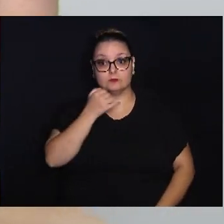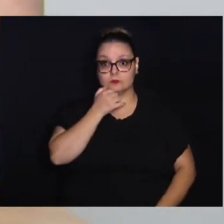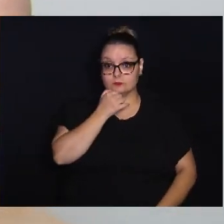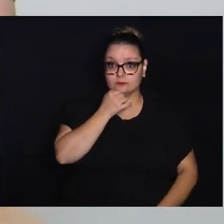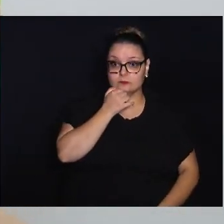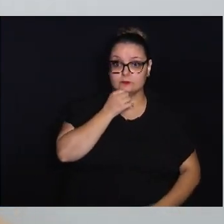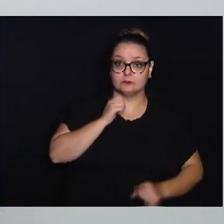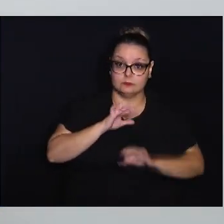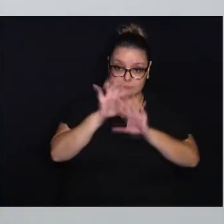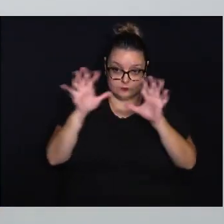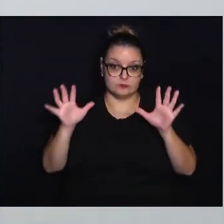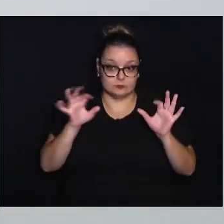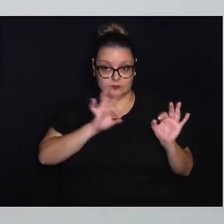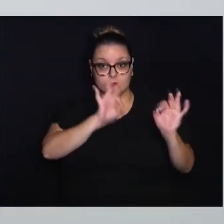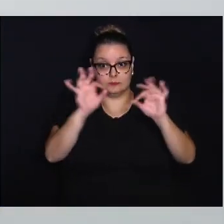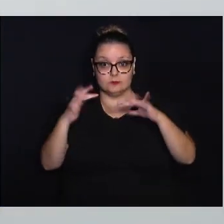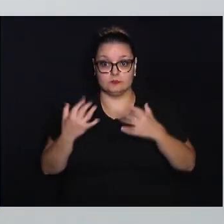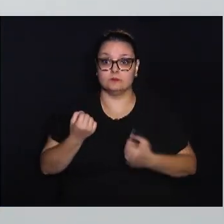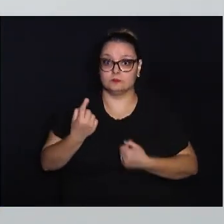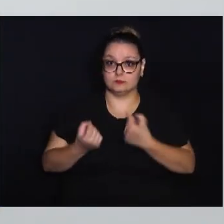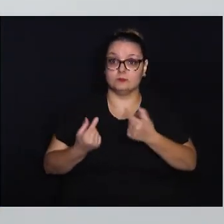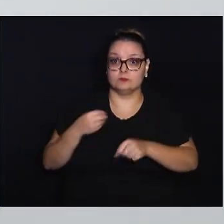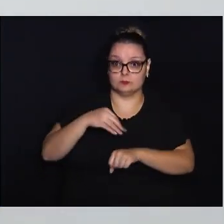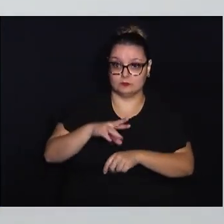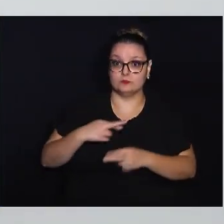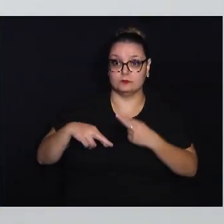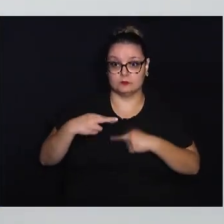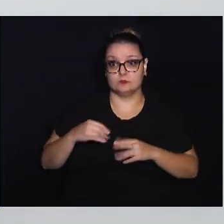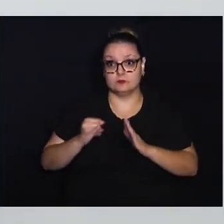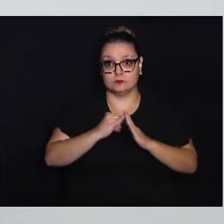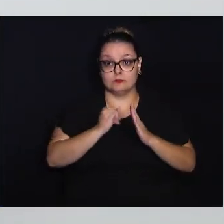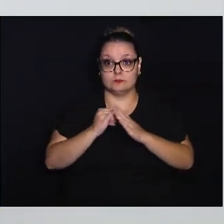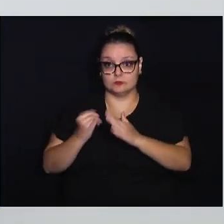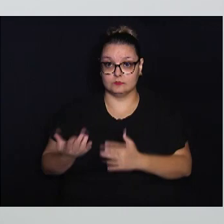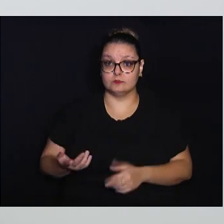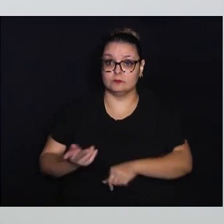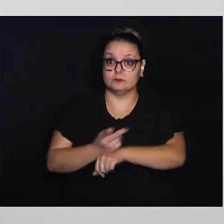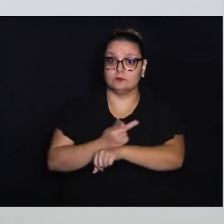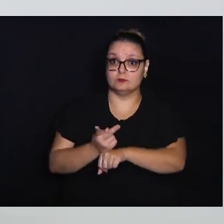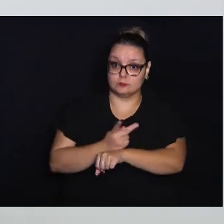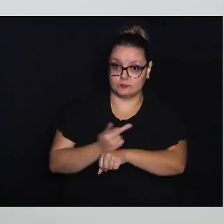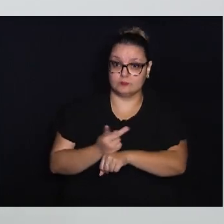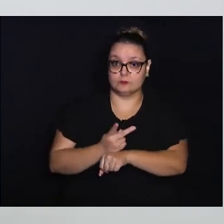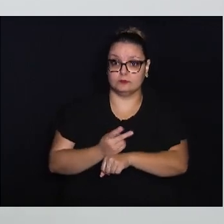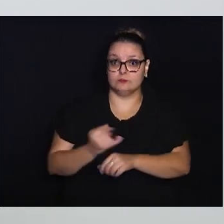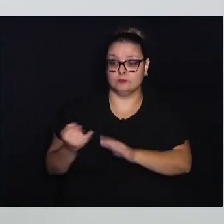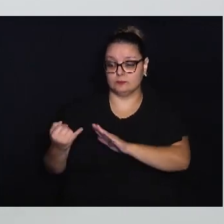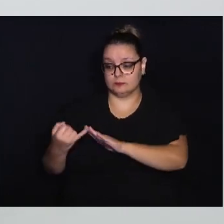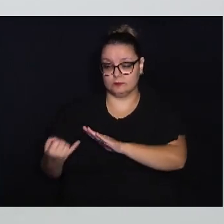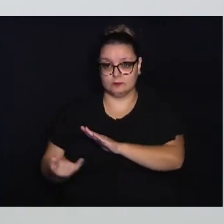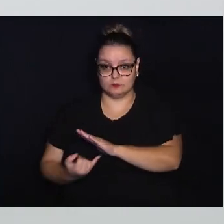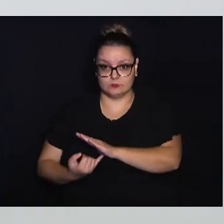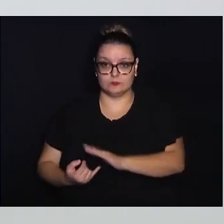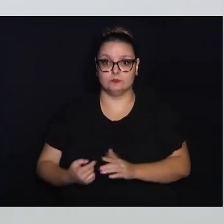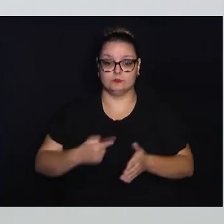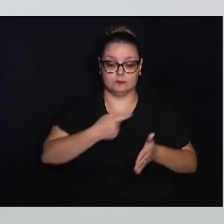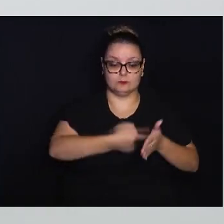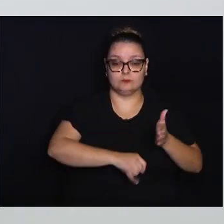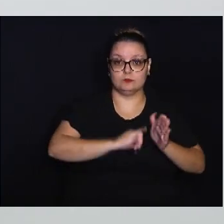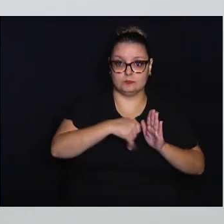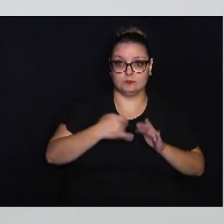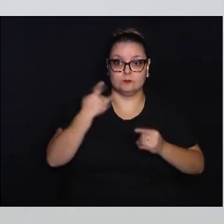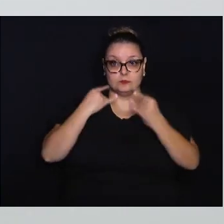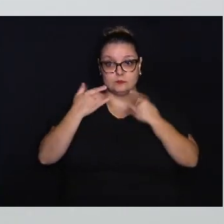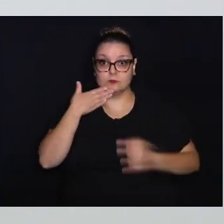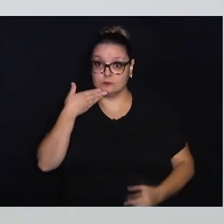muito interessante a gente deixar aqui para quem está nos assistindo algumas dicas em relação a imóveis. Procure instituições com taxas